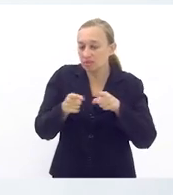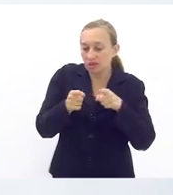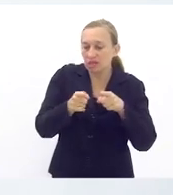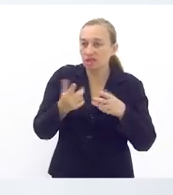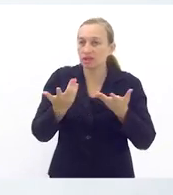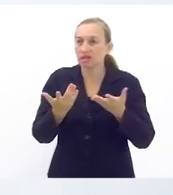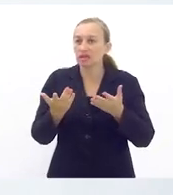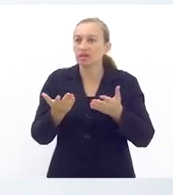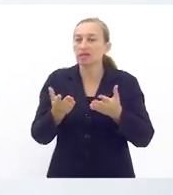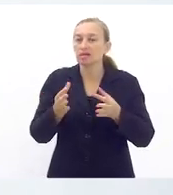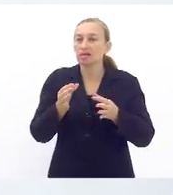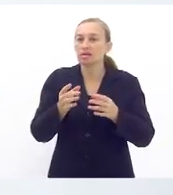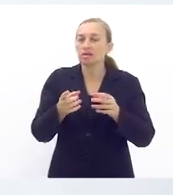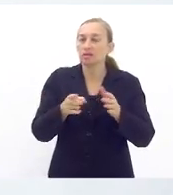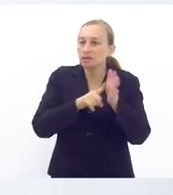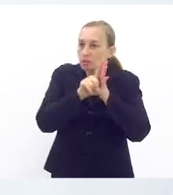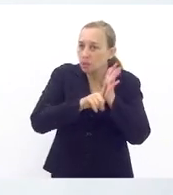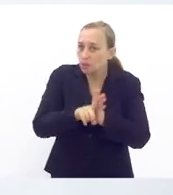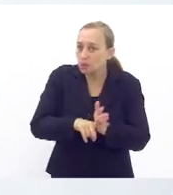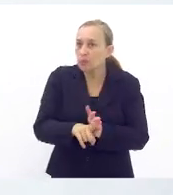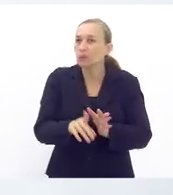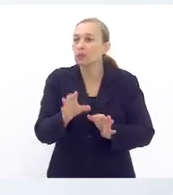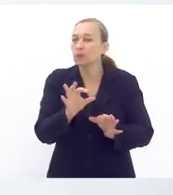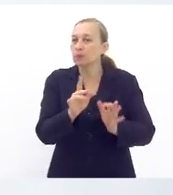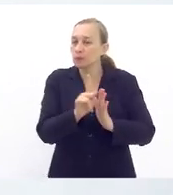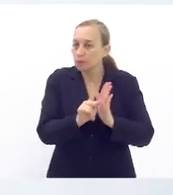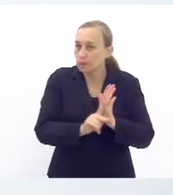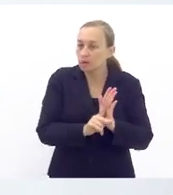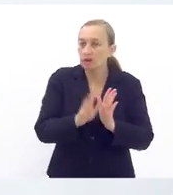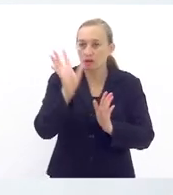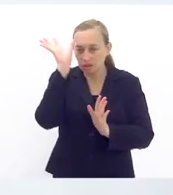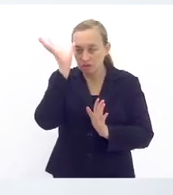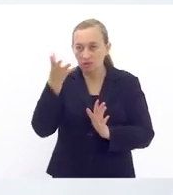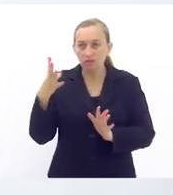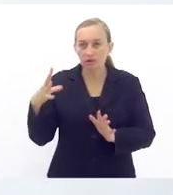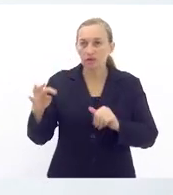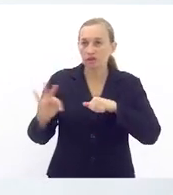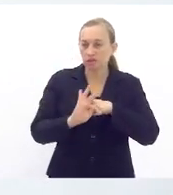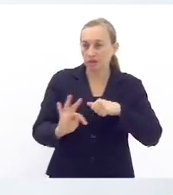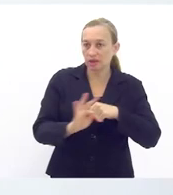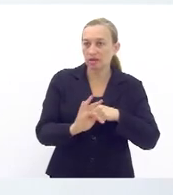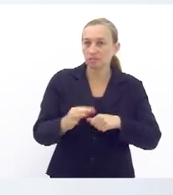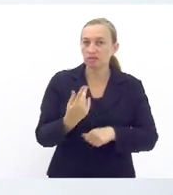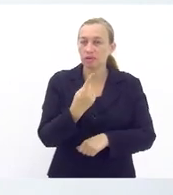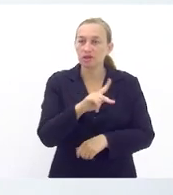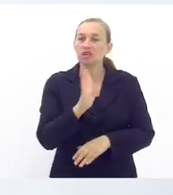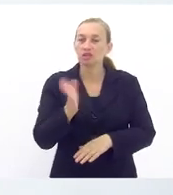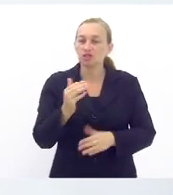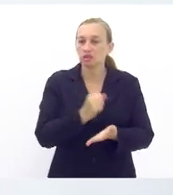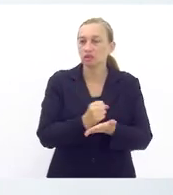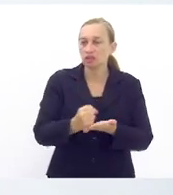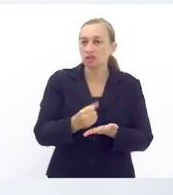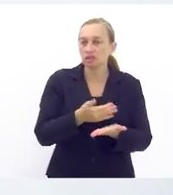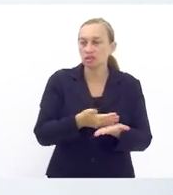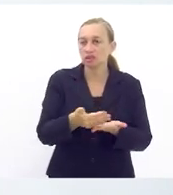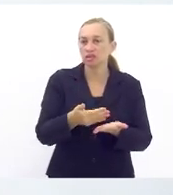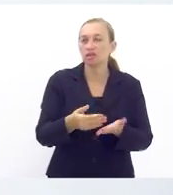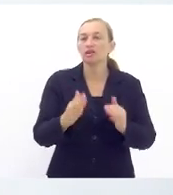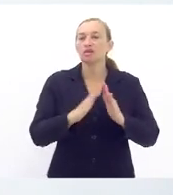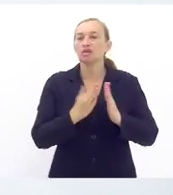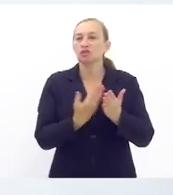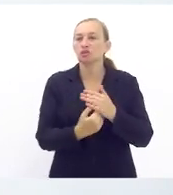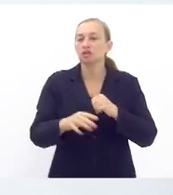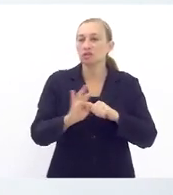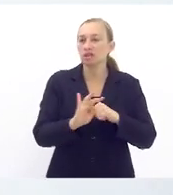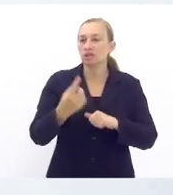na revisão do projeto da solução técnica adequada para ela e isso já tava em fase de contratação pela Faetec quando